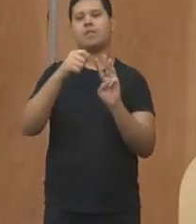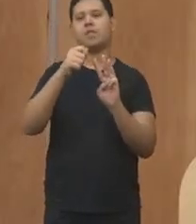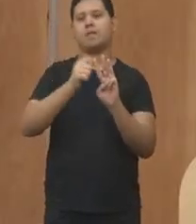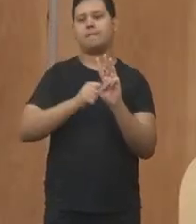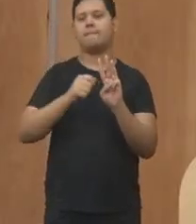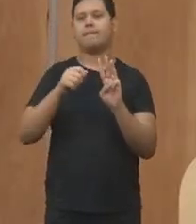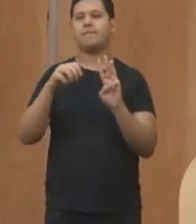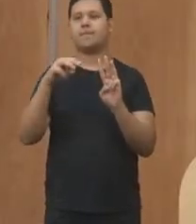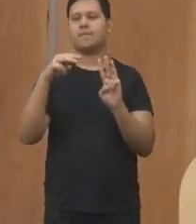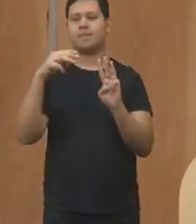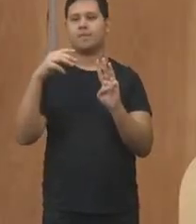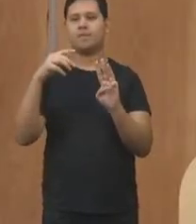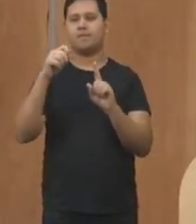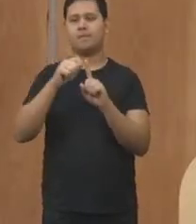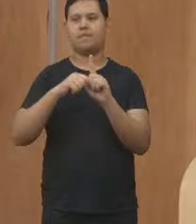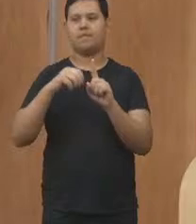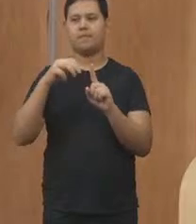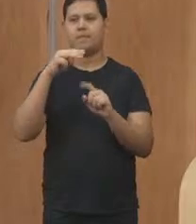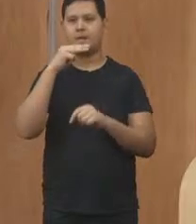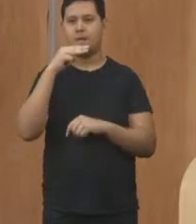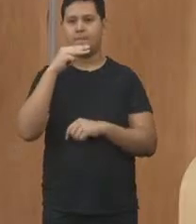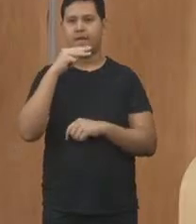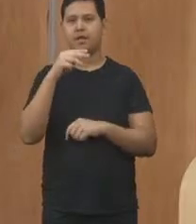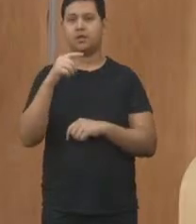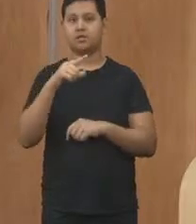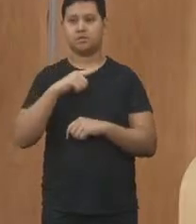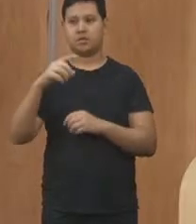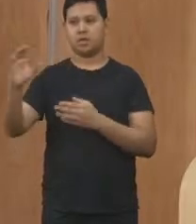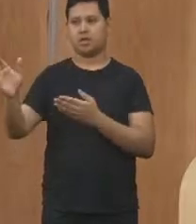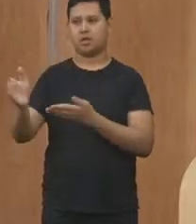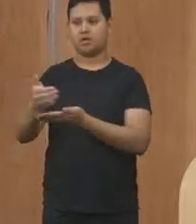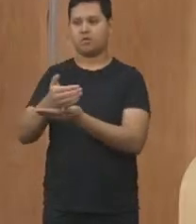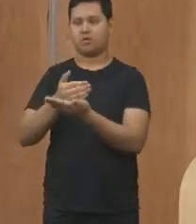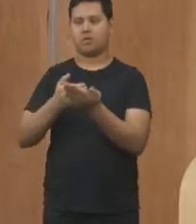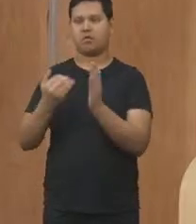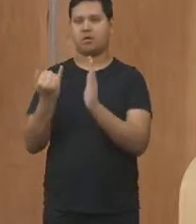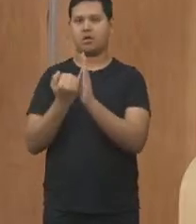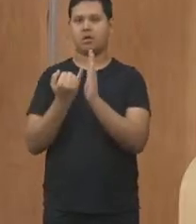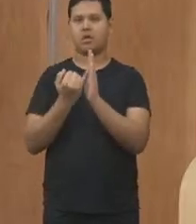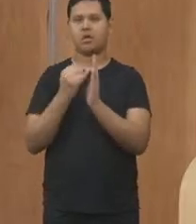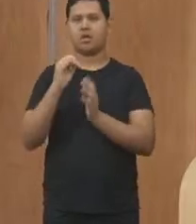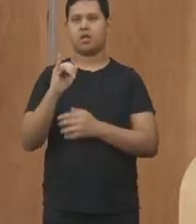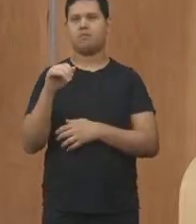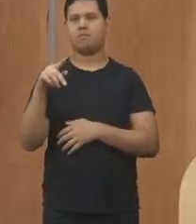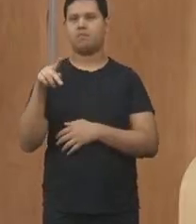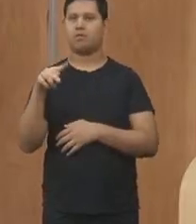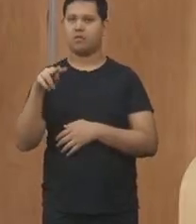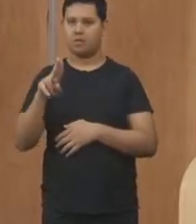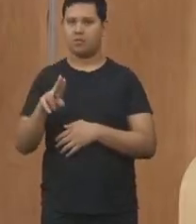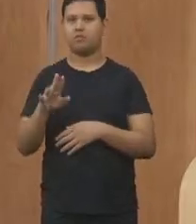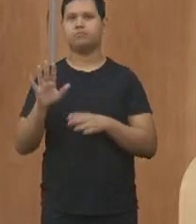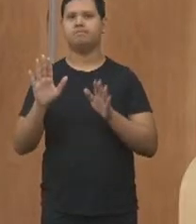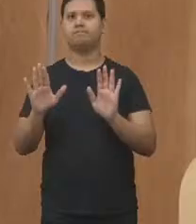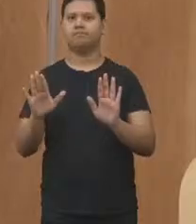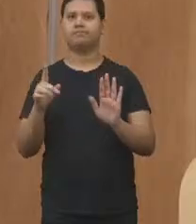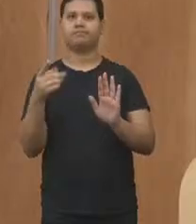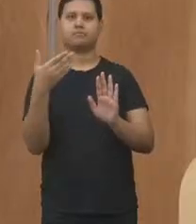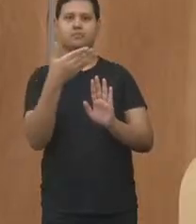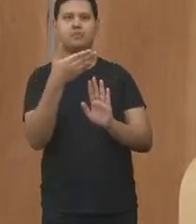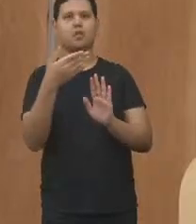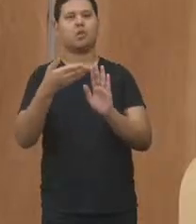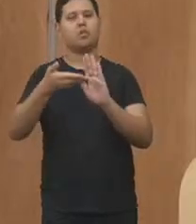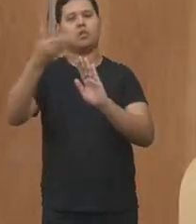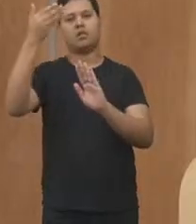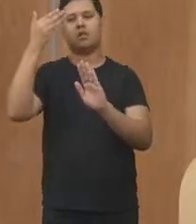IPTU, então é mais fácil a gente lidar com essa situação. E foi feito já, desde o início do